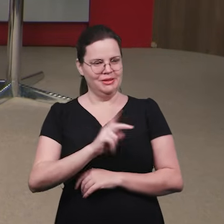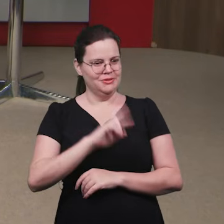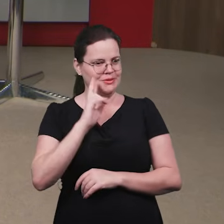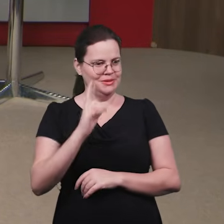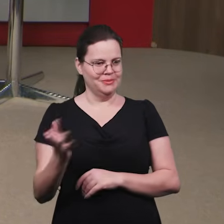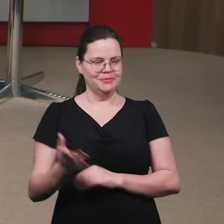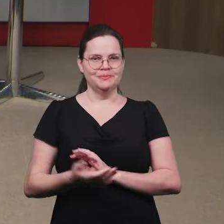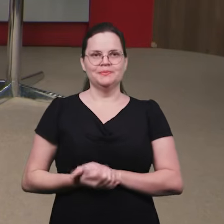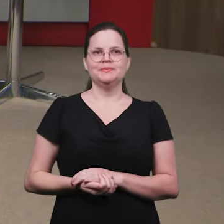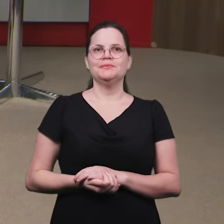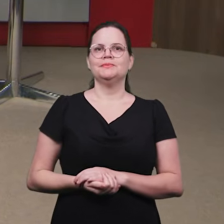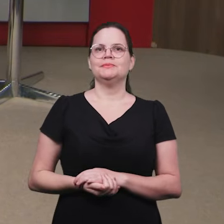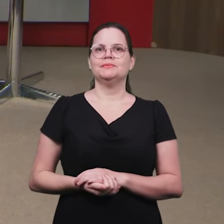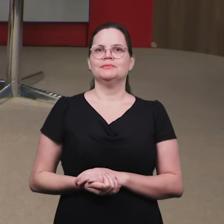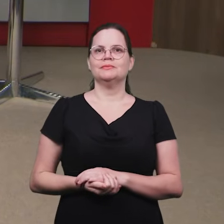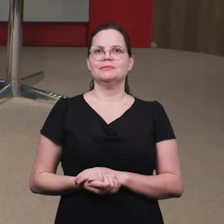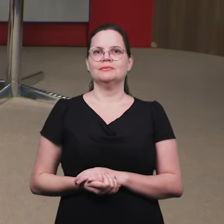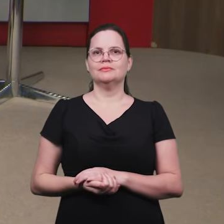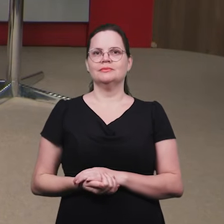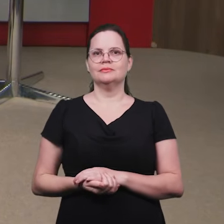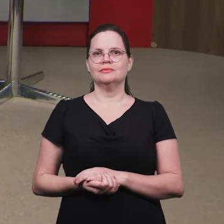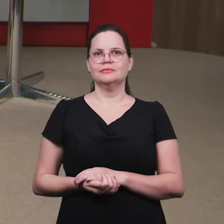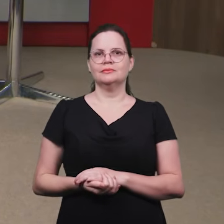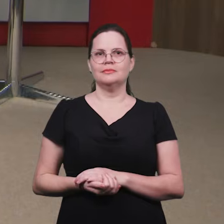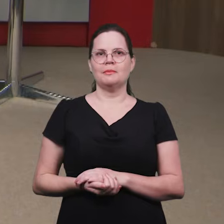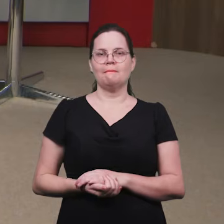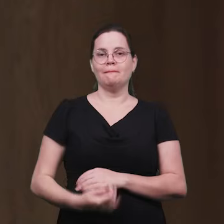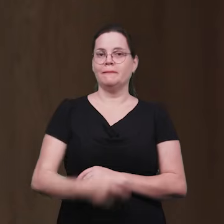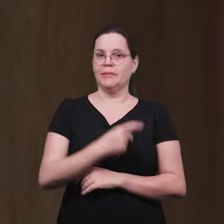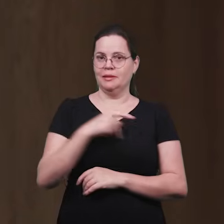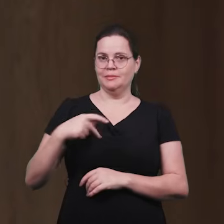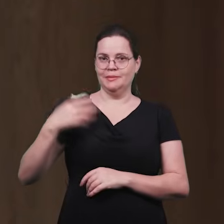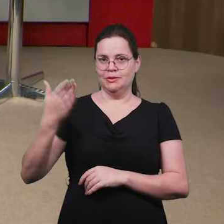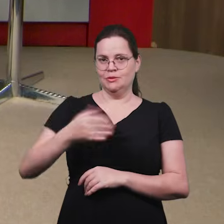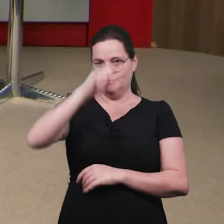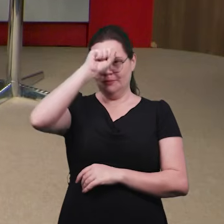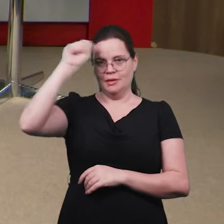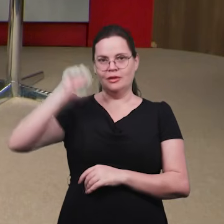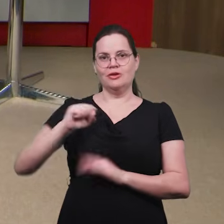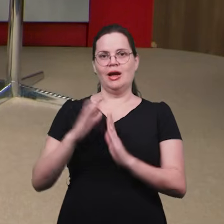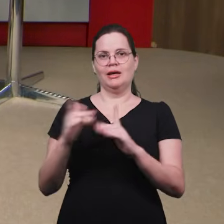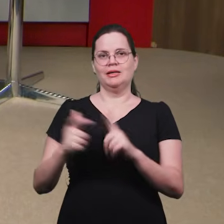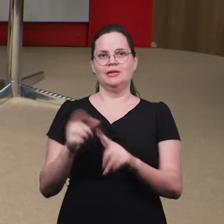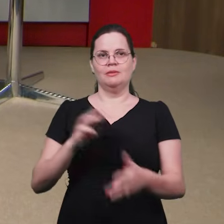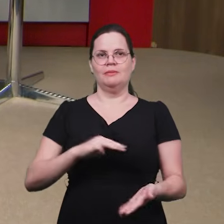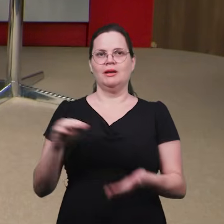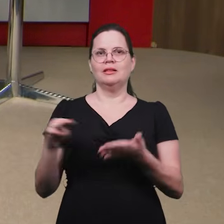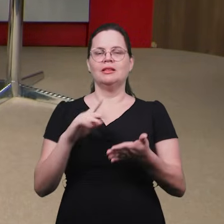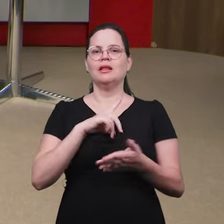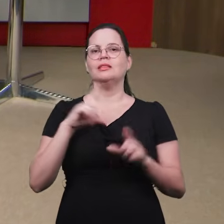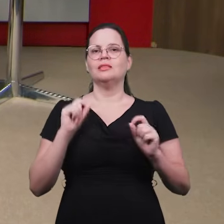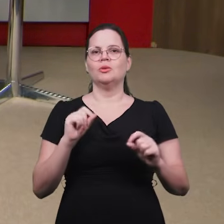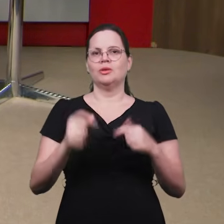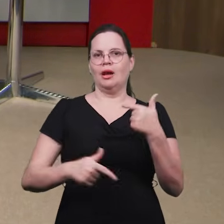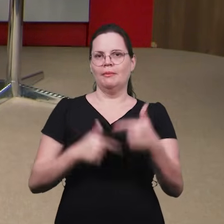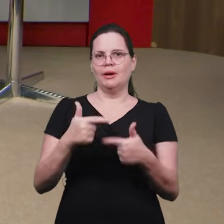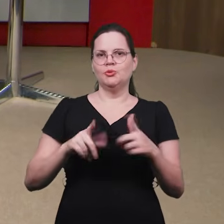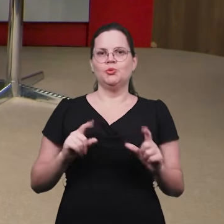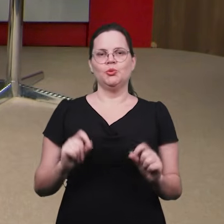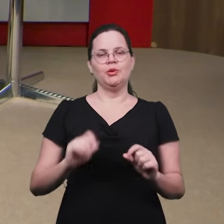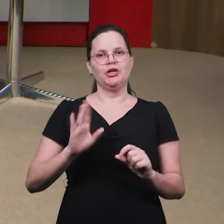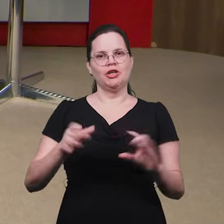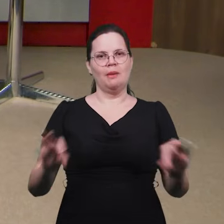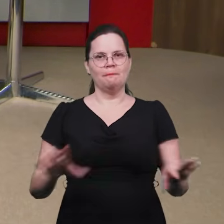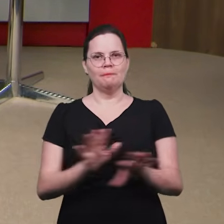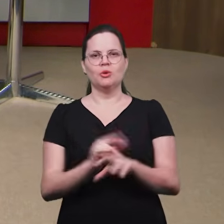paz do Senhor, pastor Sérgio. A paz do Senhor. Pastor Sérgio, a Igreja Cristã Maranata tem um trabalho